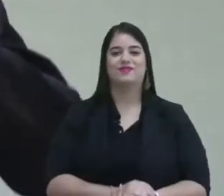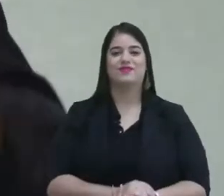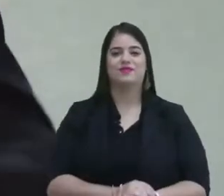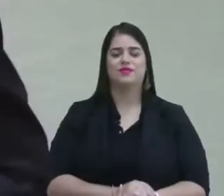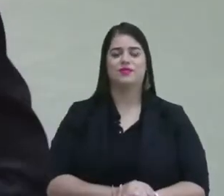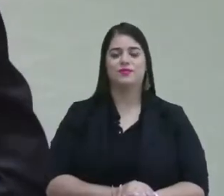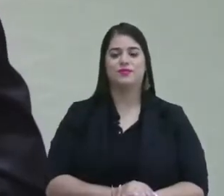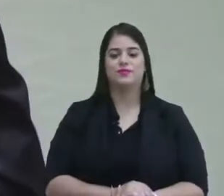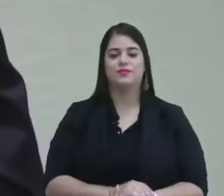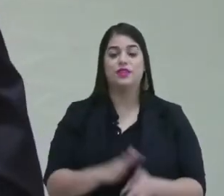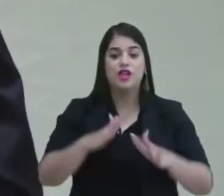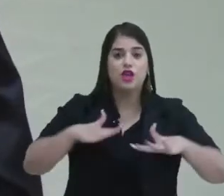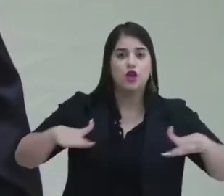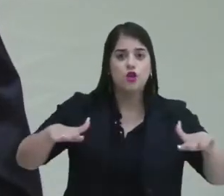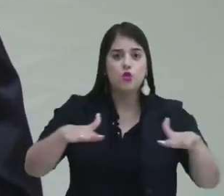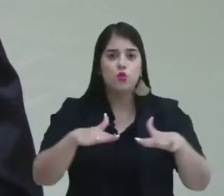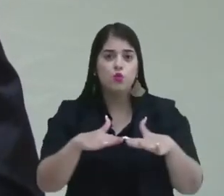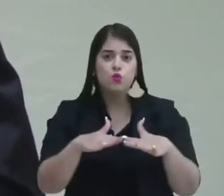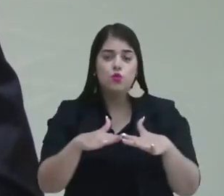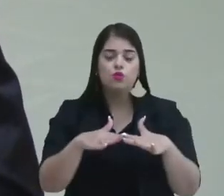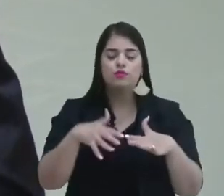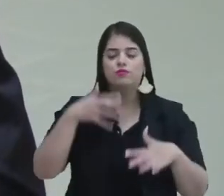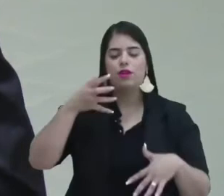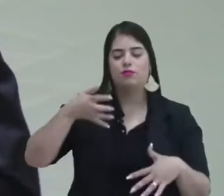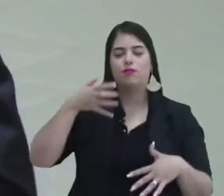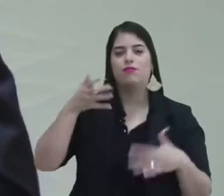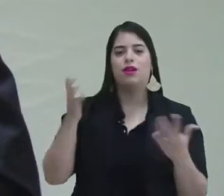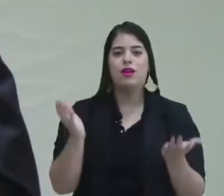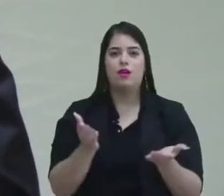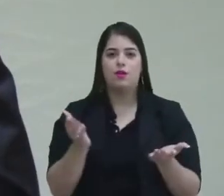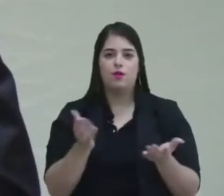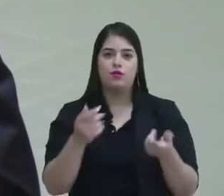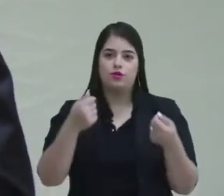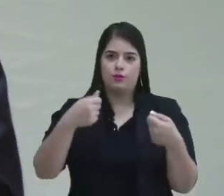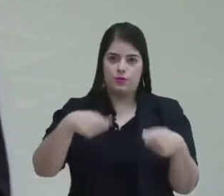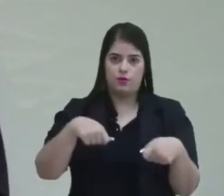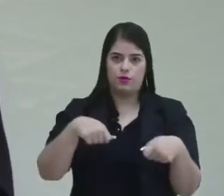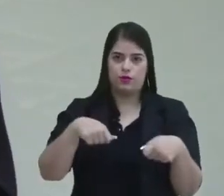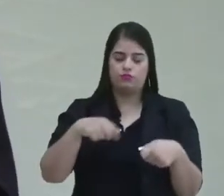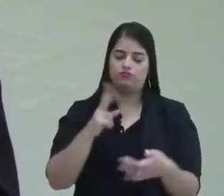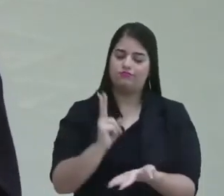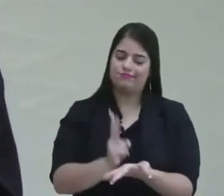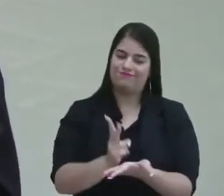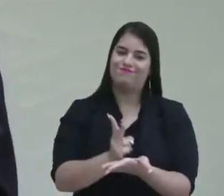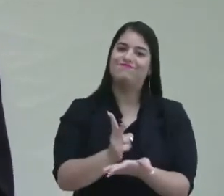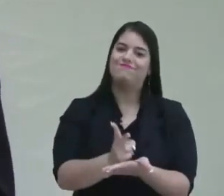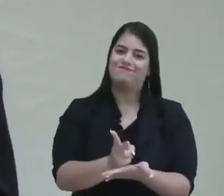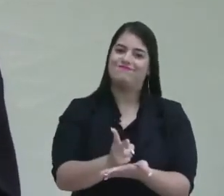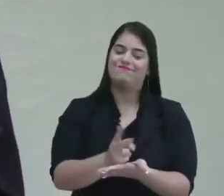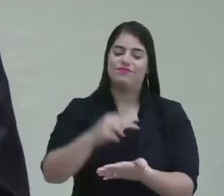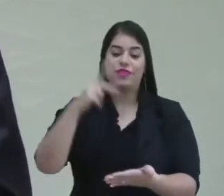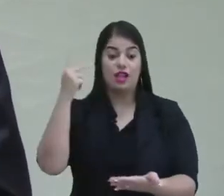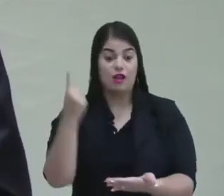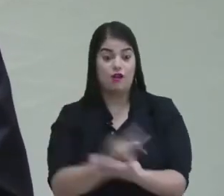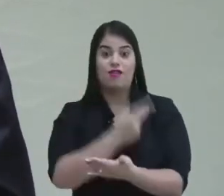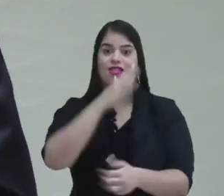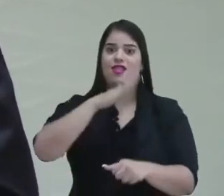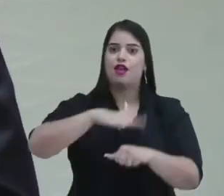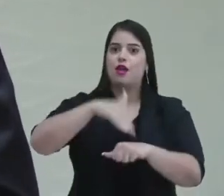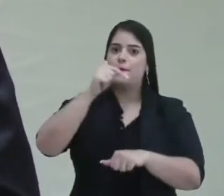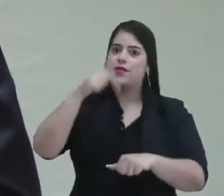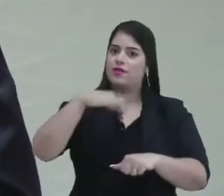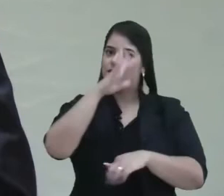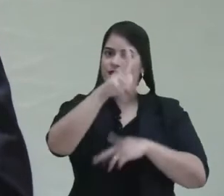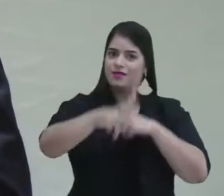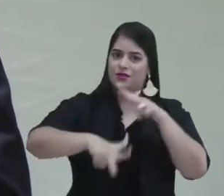tudo isso que colocamos aqui hoje possa estar aí sempre acontecendo mais no nosso